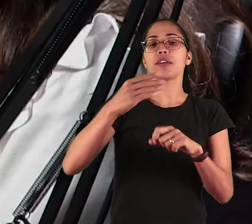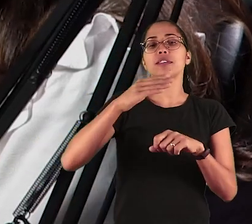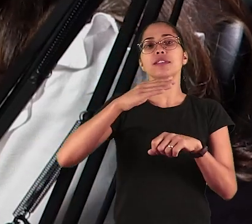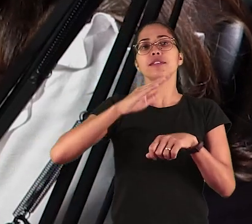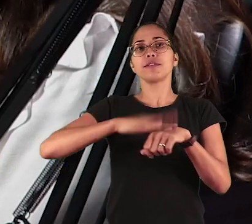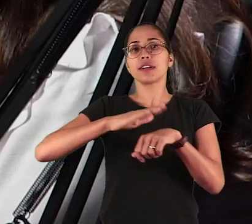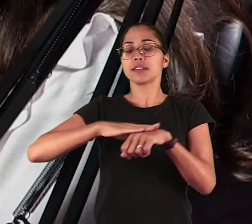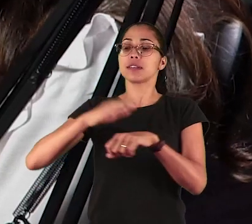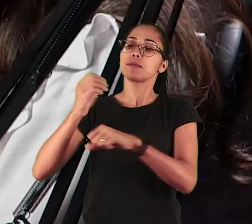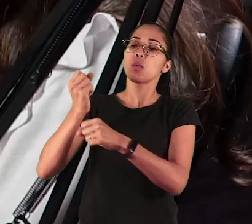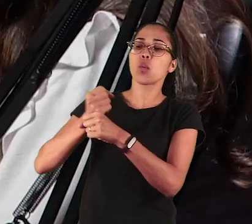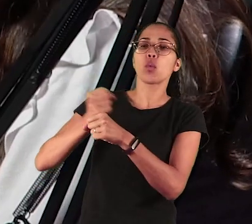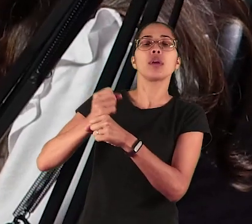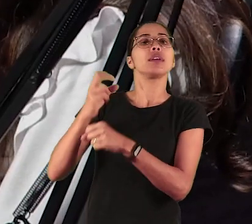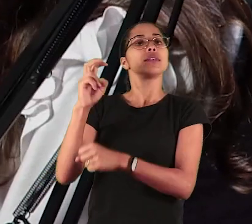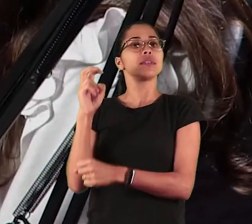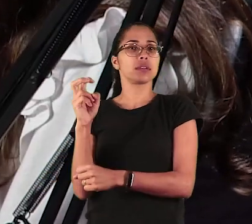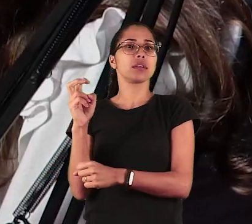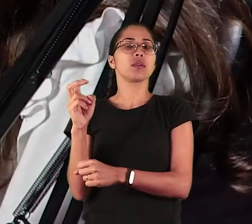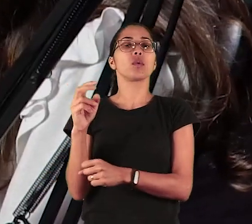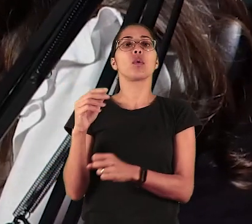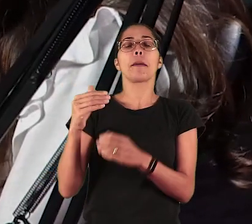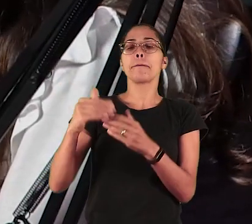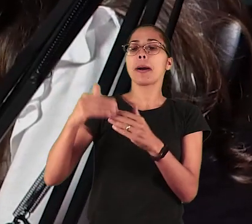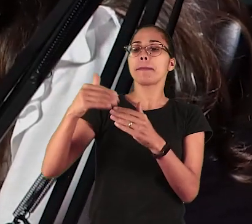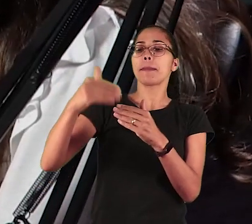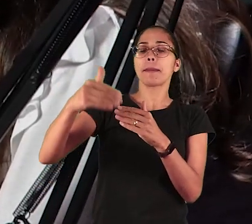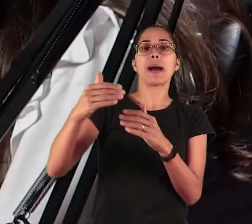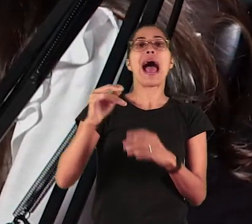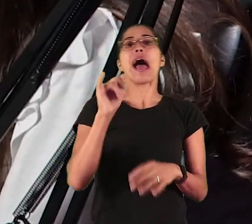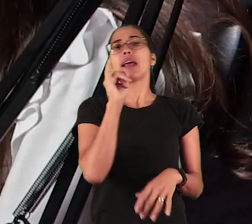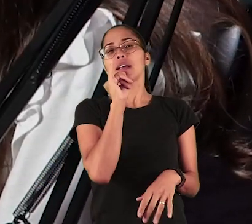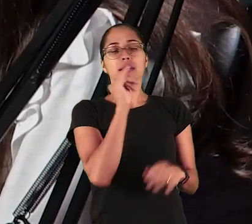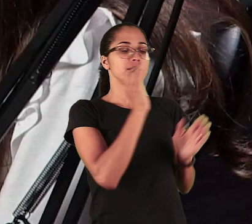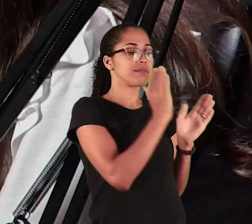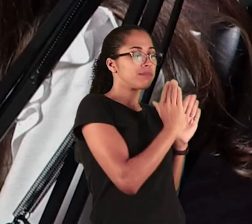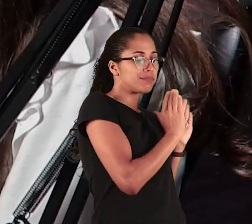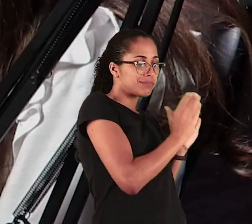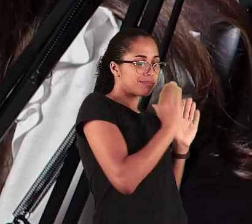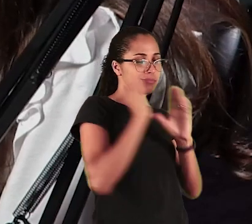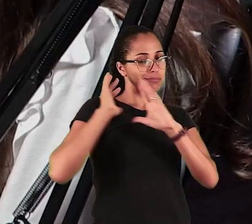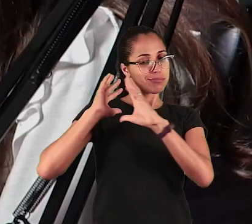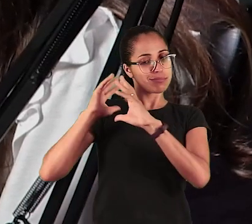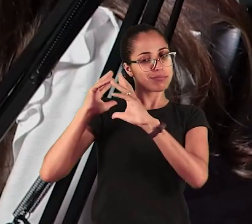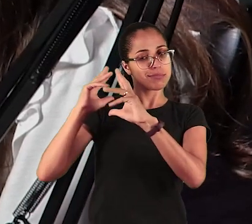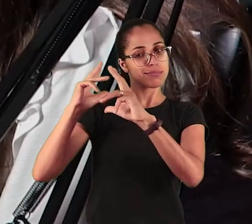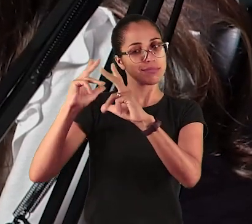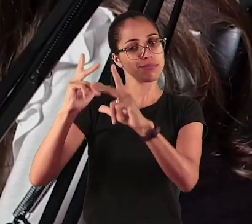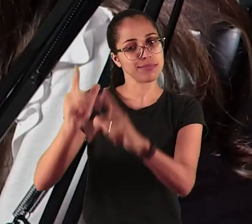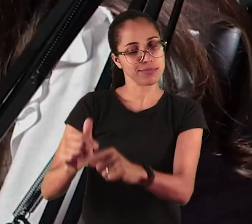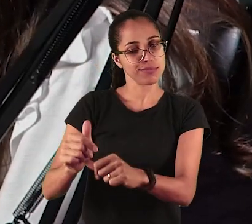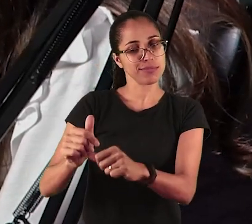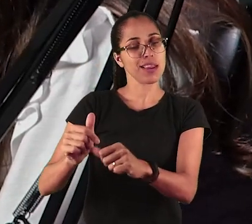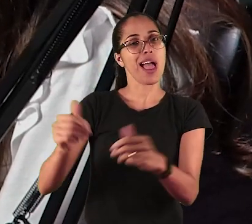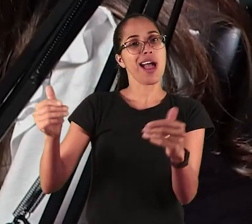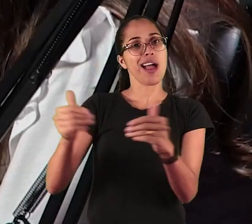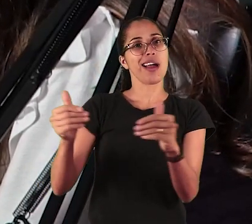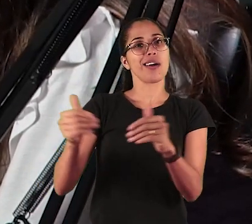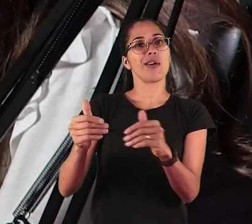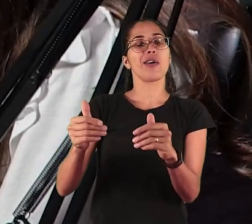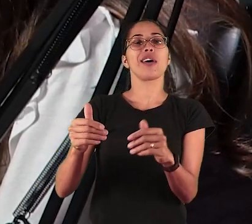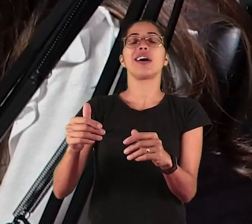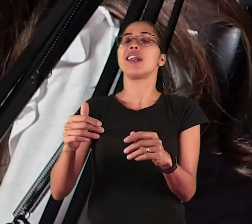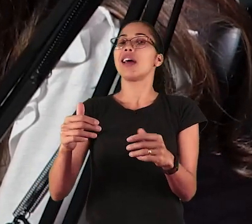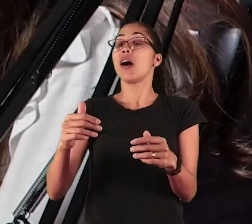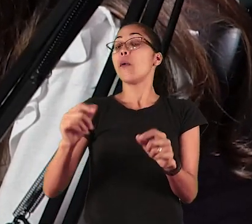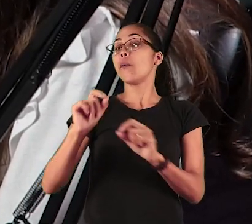foram outros cinco anos lá até que talvez a conjunção de todas essas experiências que eu tive me levaram ao cargo